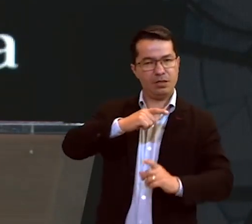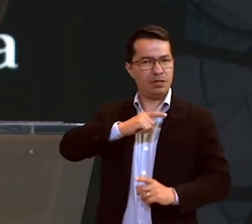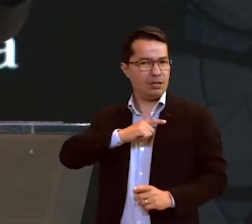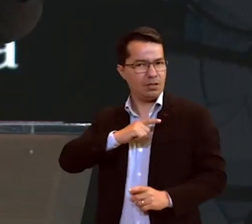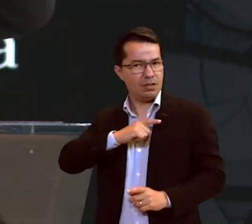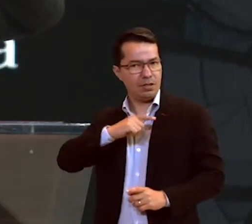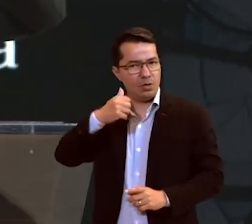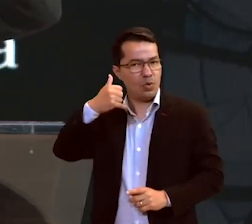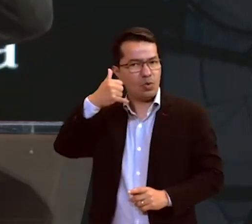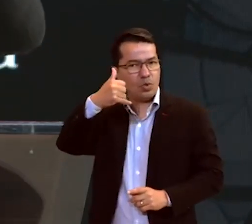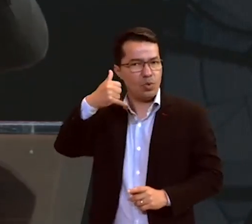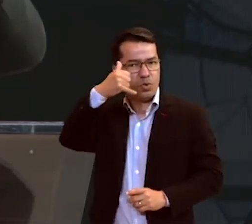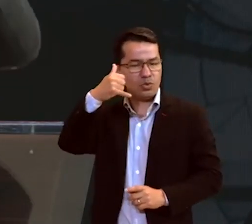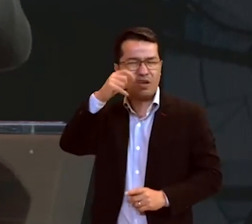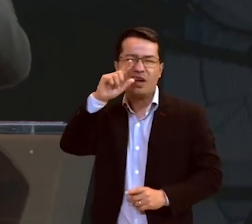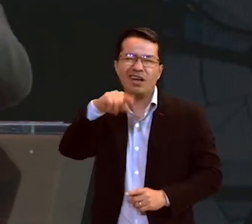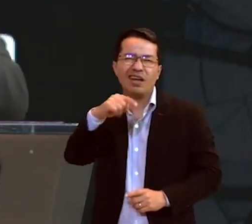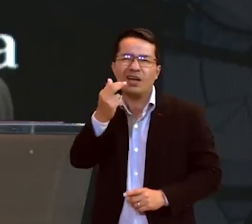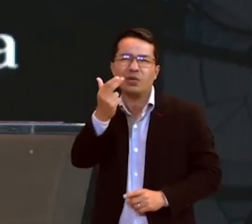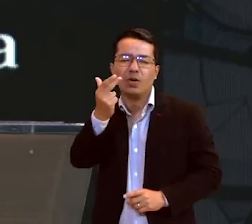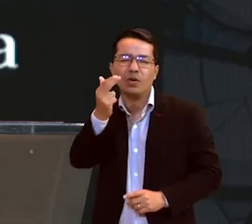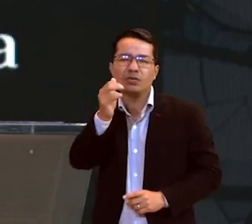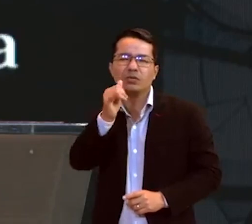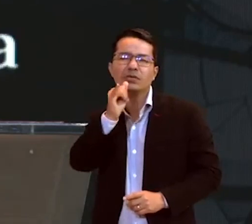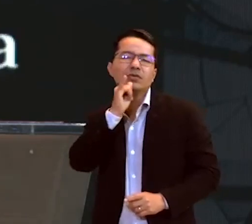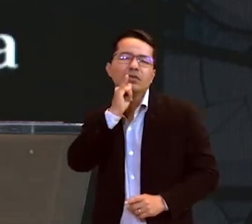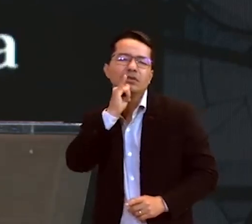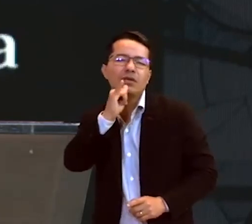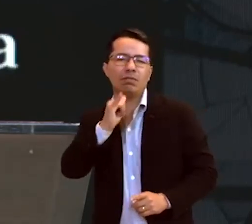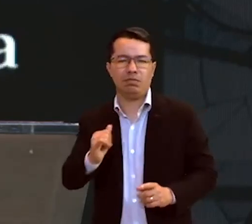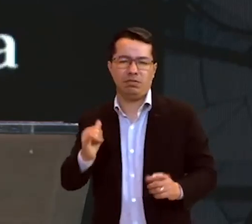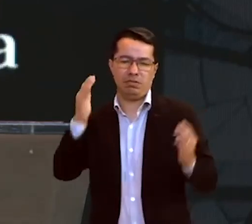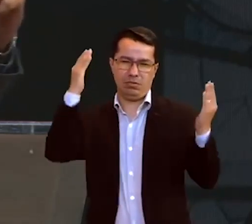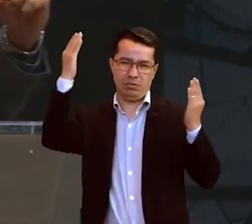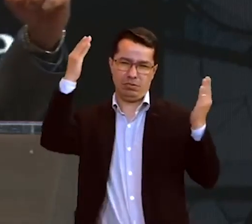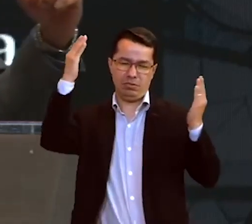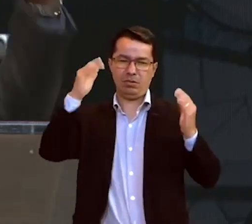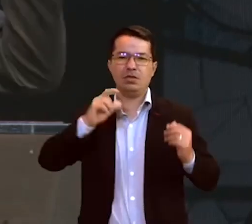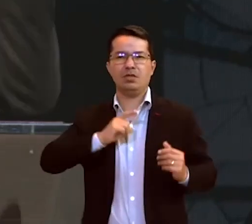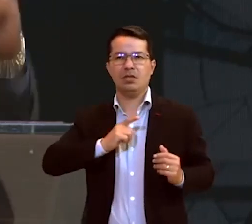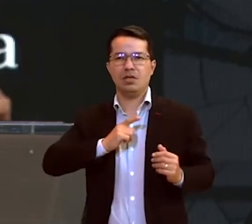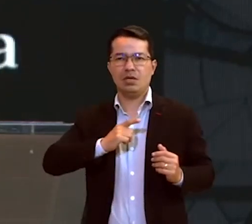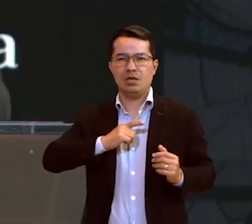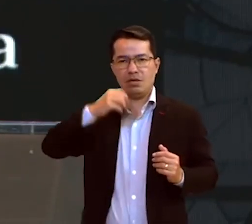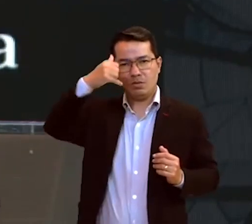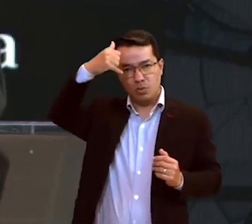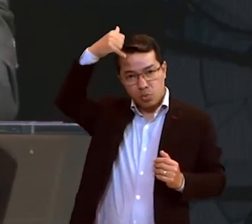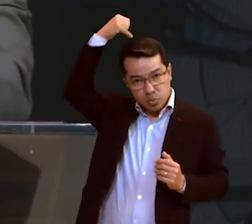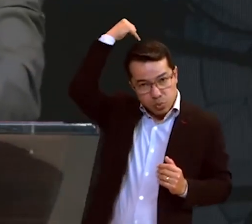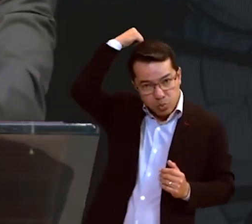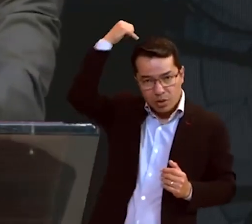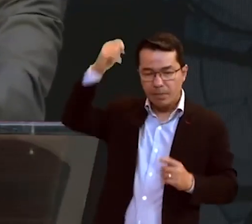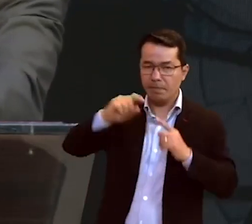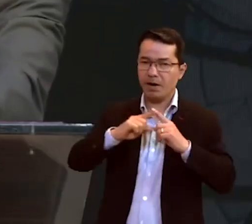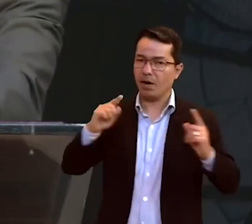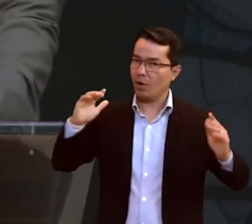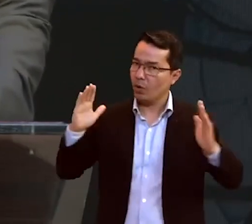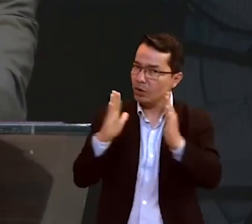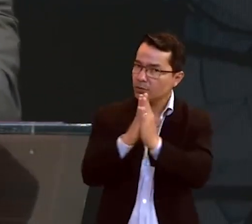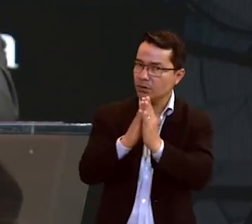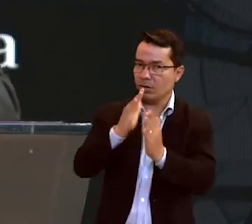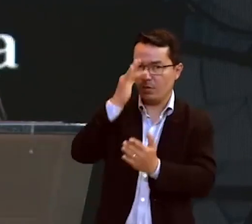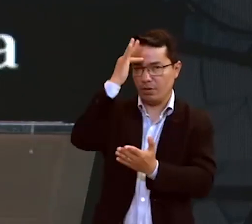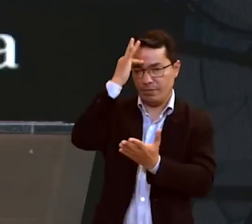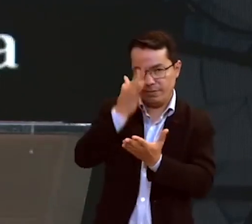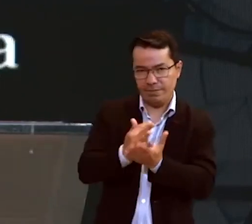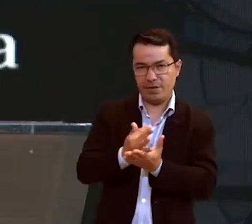da presença de Deus, como símbolo de fé. Mas a oração de fé, a oração curaria o enfermo.